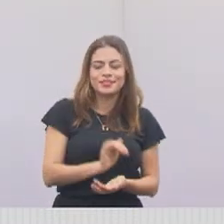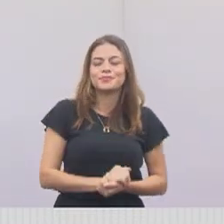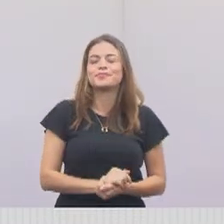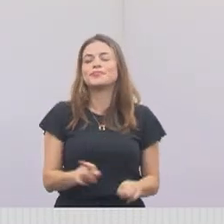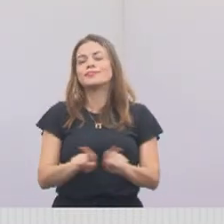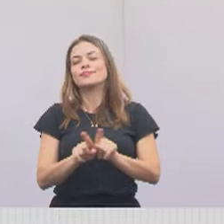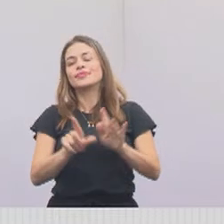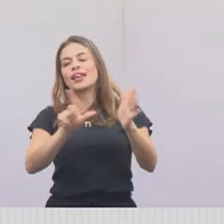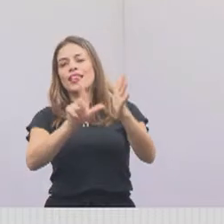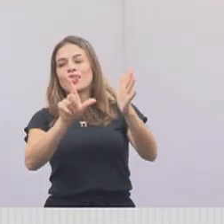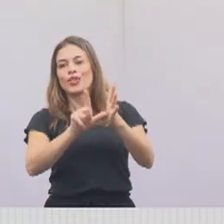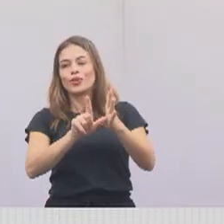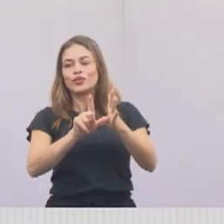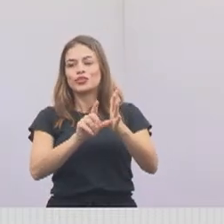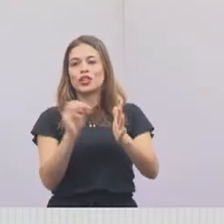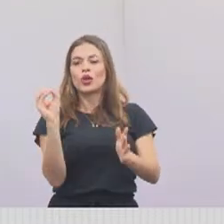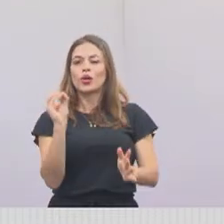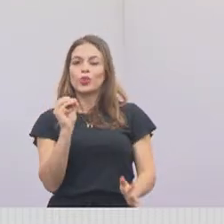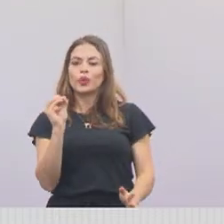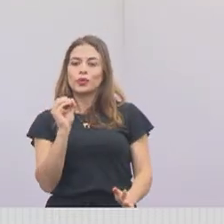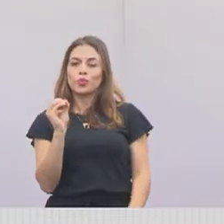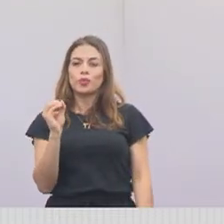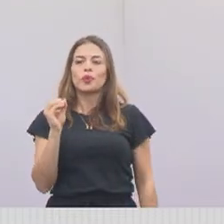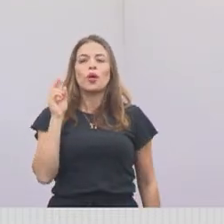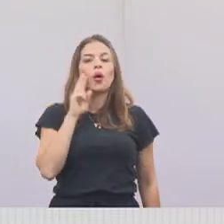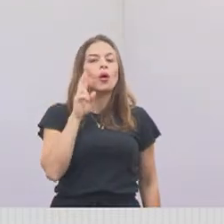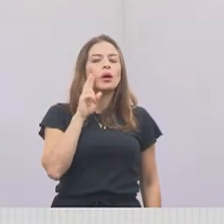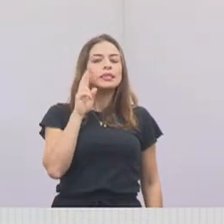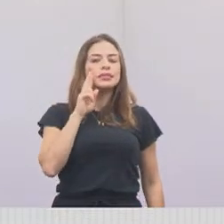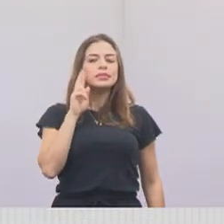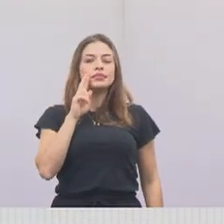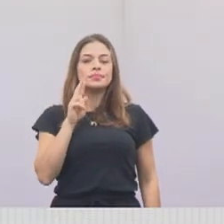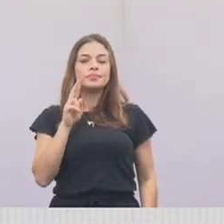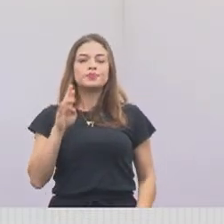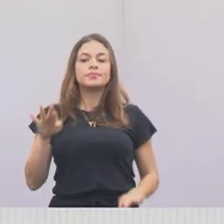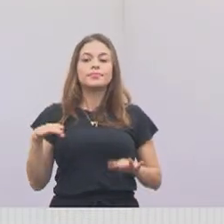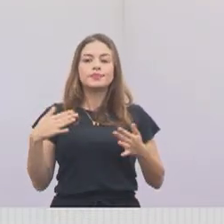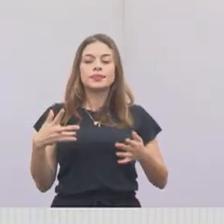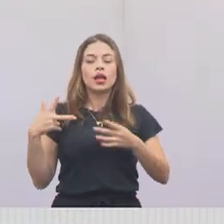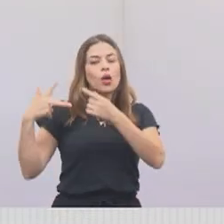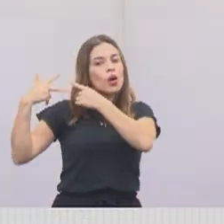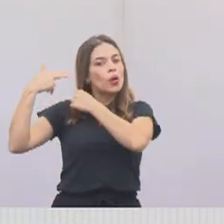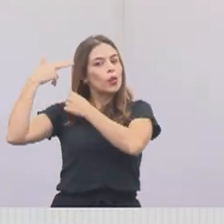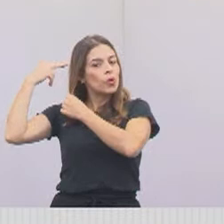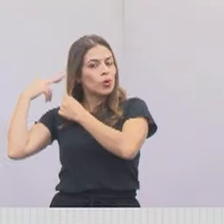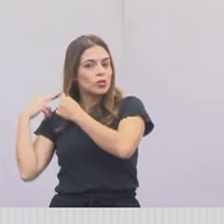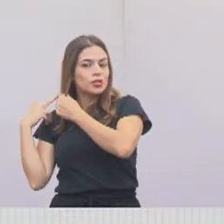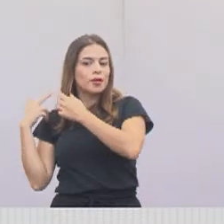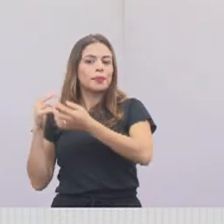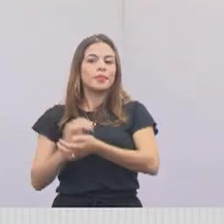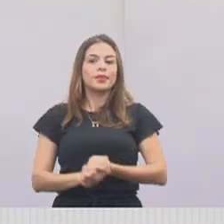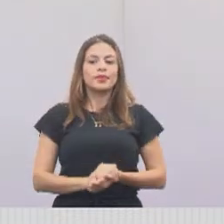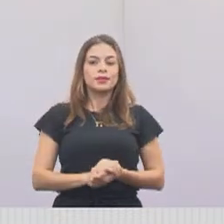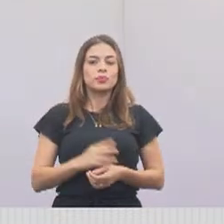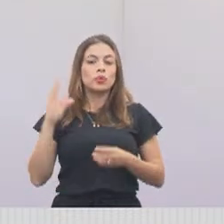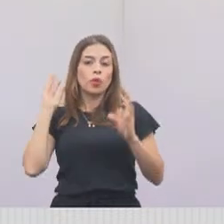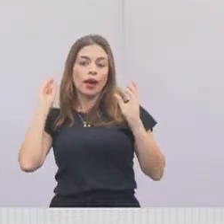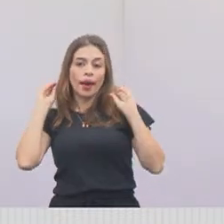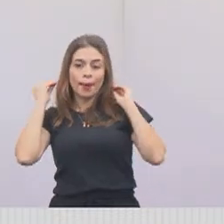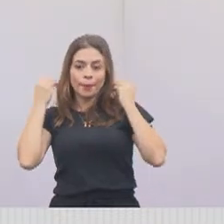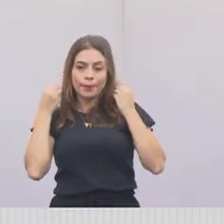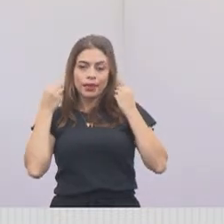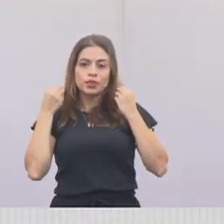Rosa. Depois também, em alguns dias aqui, corte de cabelo na loja, para que esses cabelos